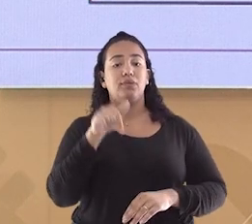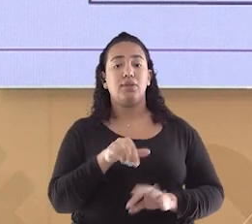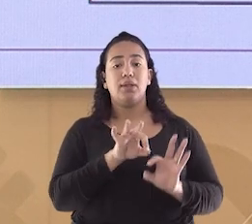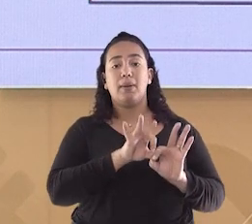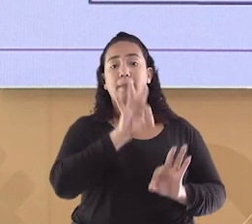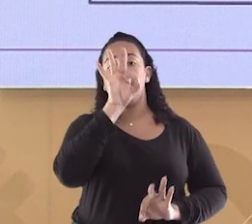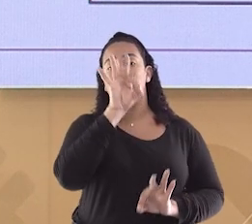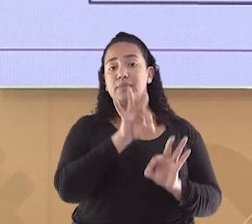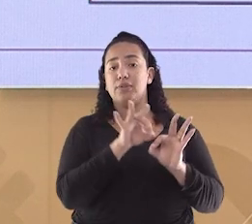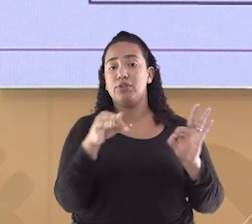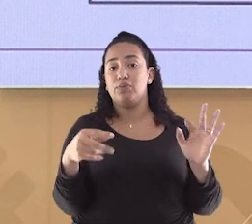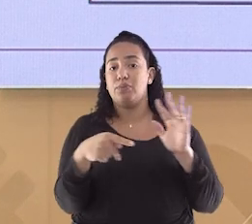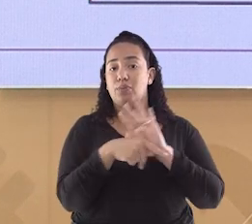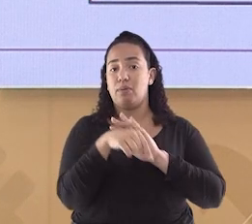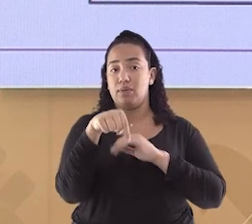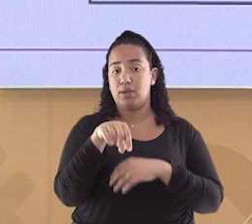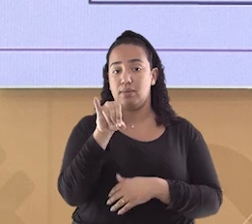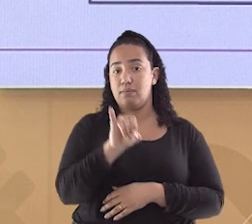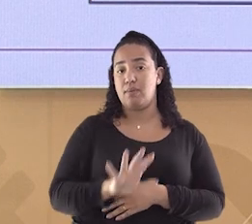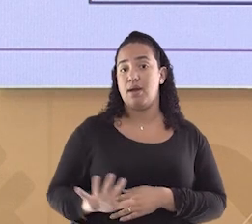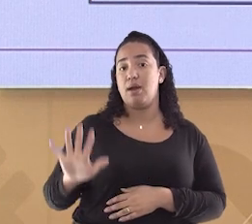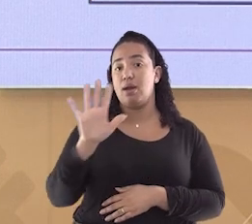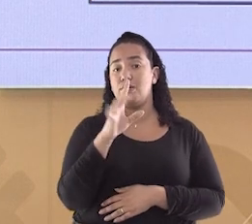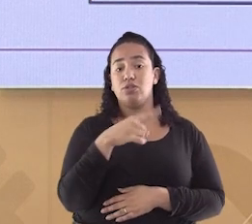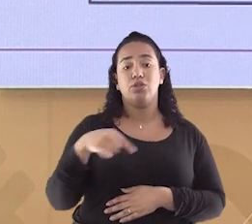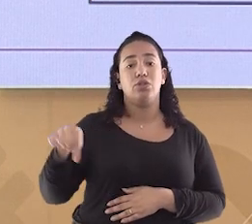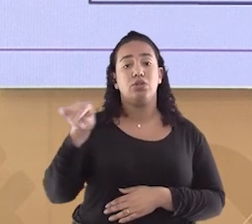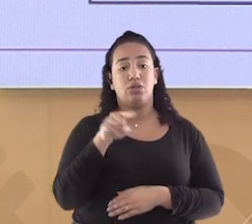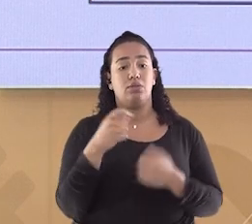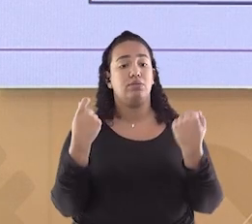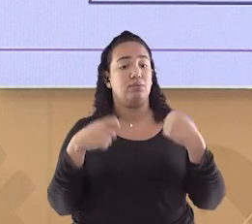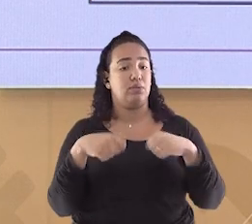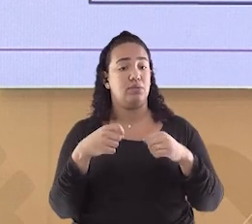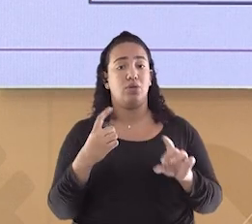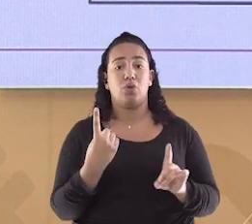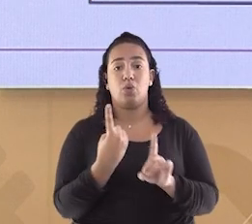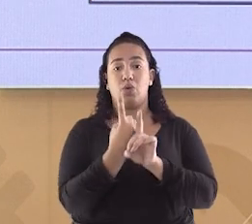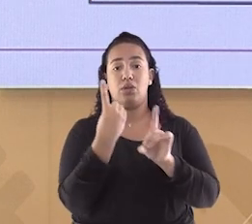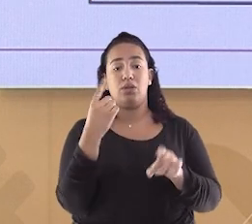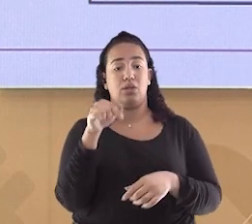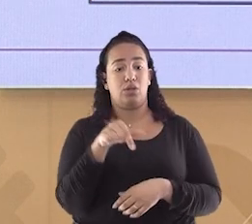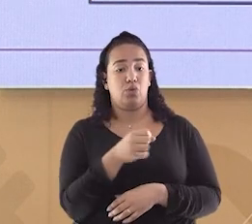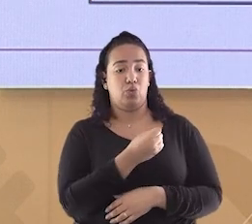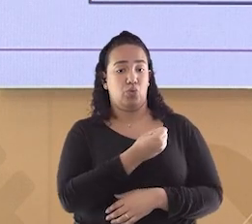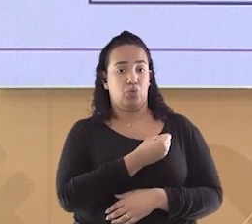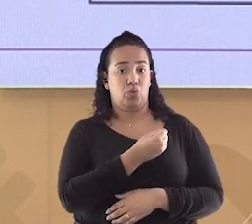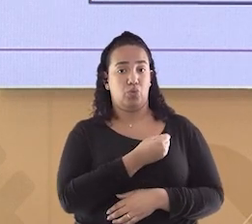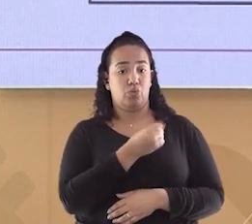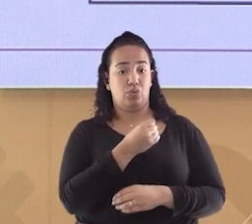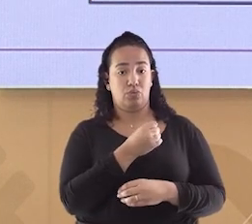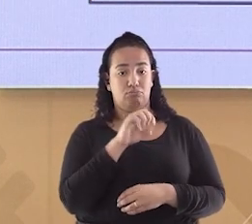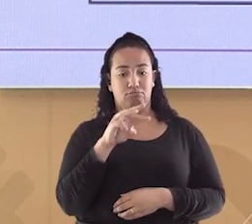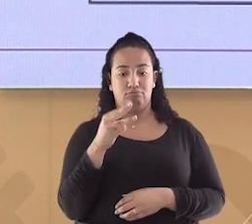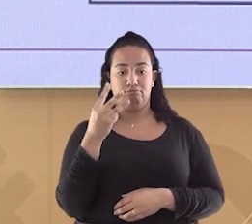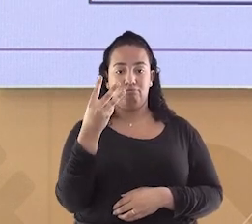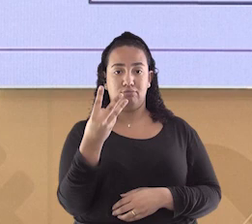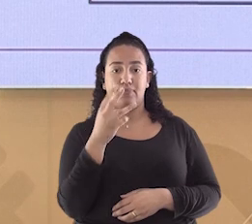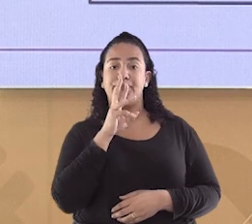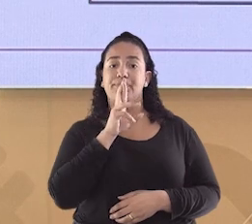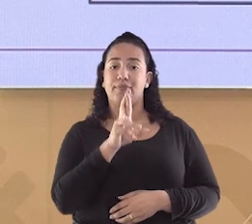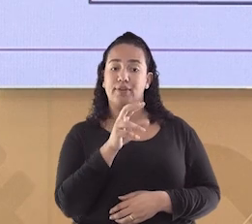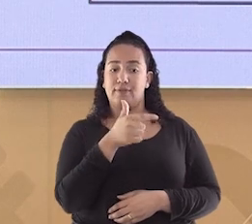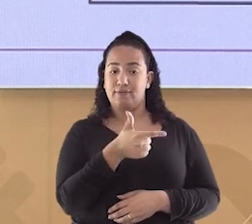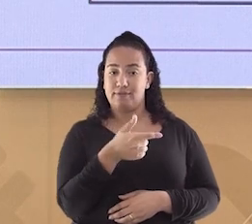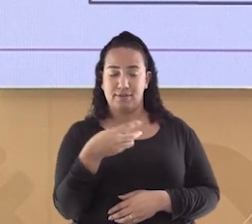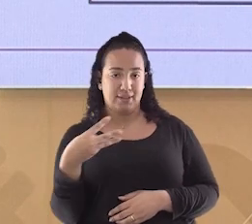a medida da aresta desse cubo, devemos encontrar um número que, elevado a 3, resulta